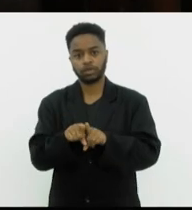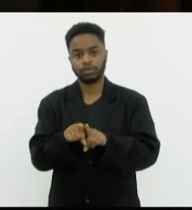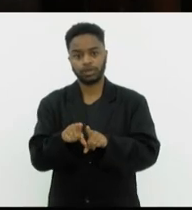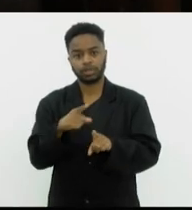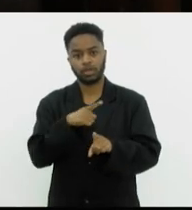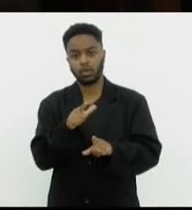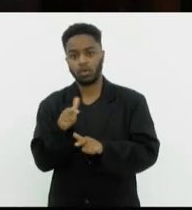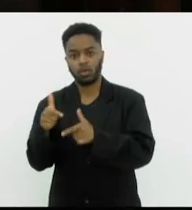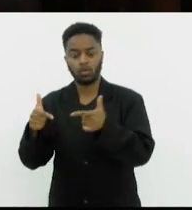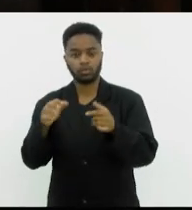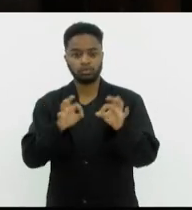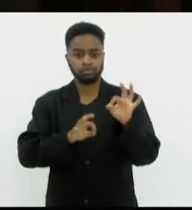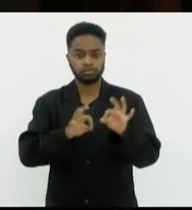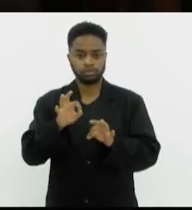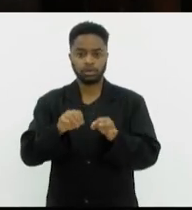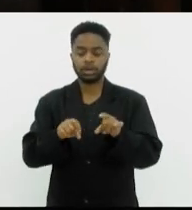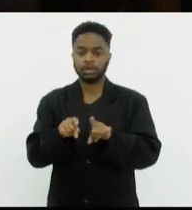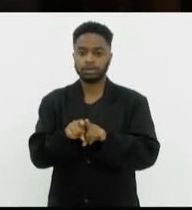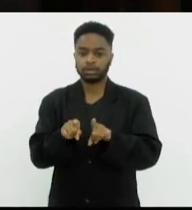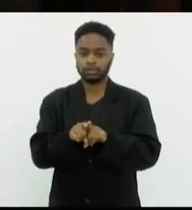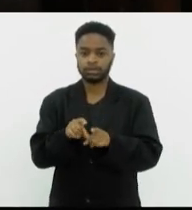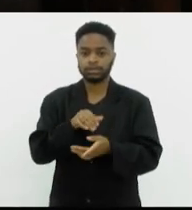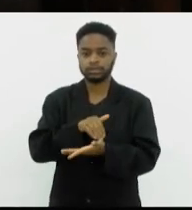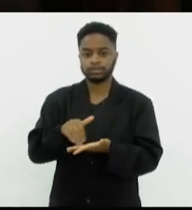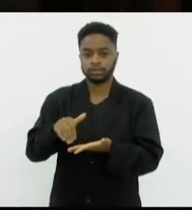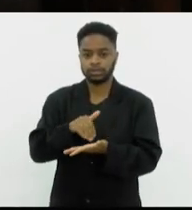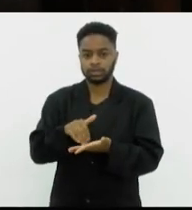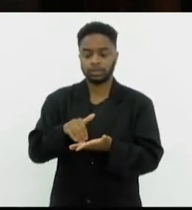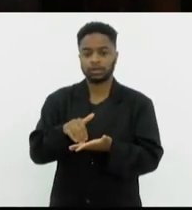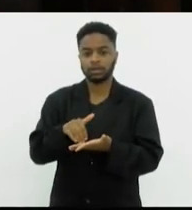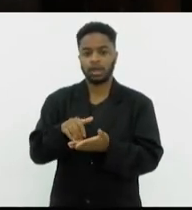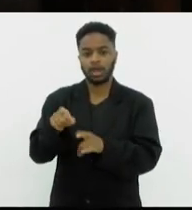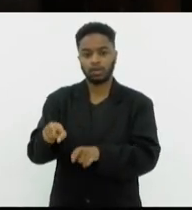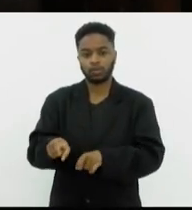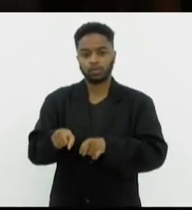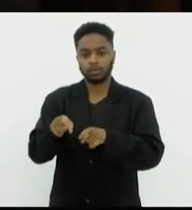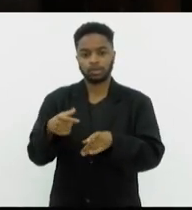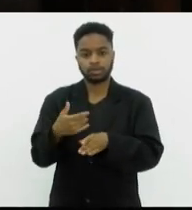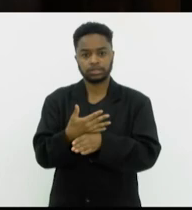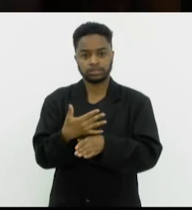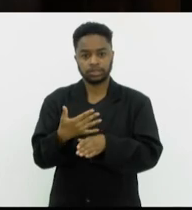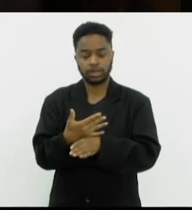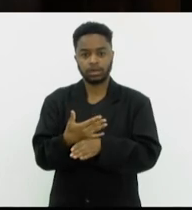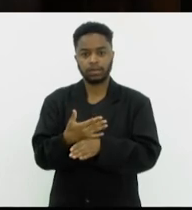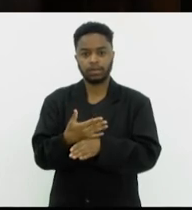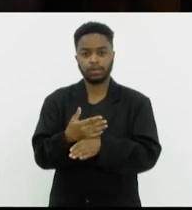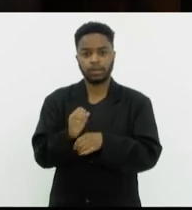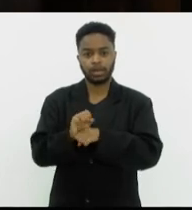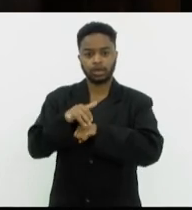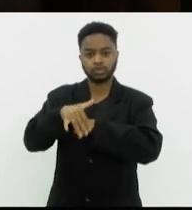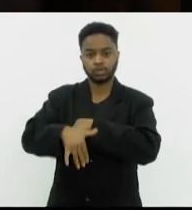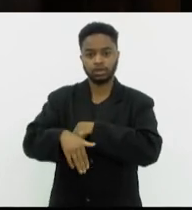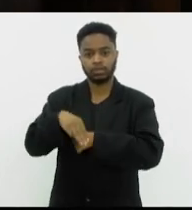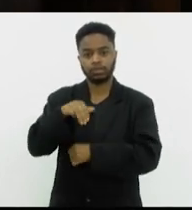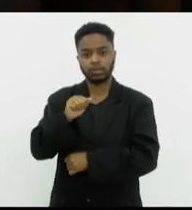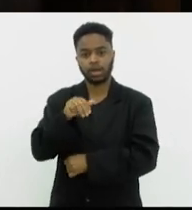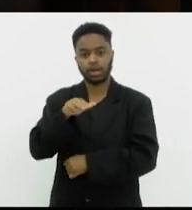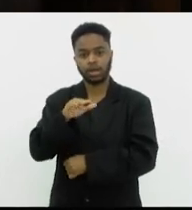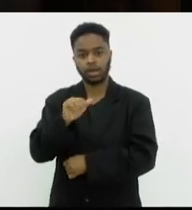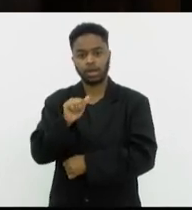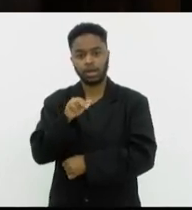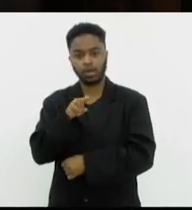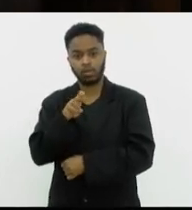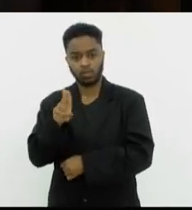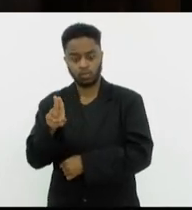várias organizações, inclusive da própria Secretaria de Agricultura do município de Cachoeiras de Macacu, estive